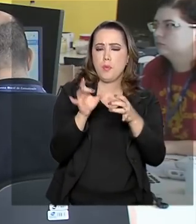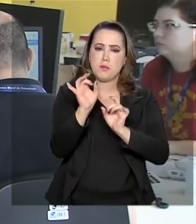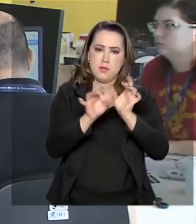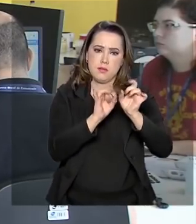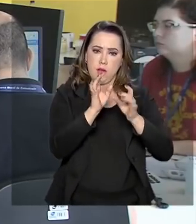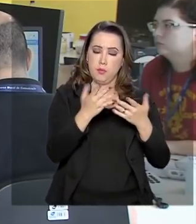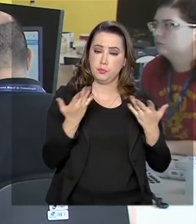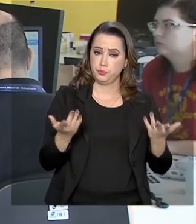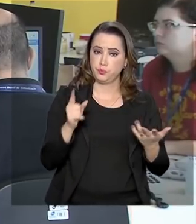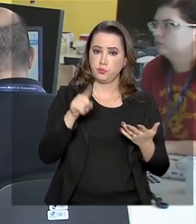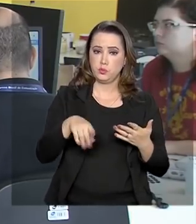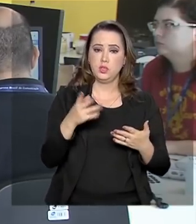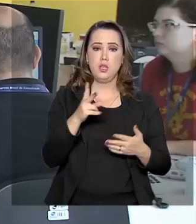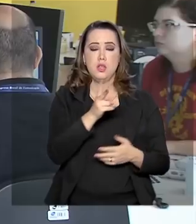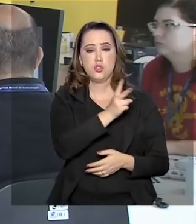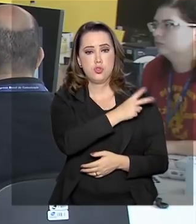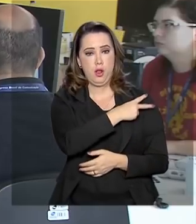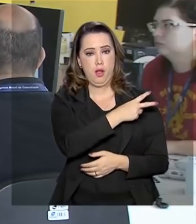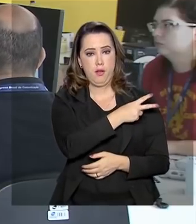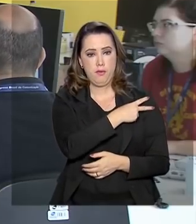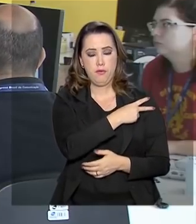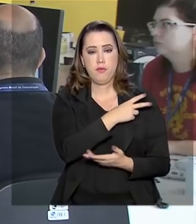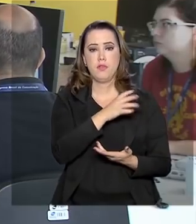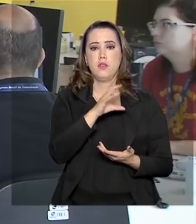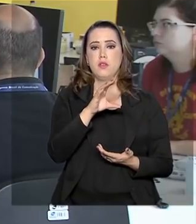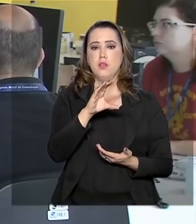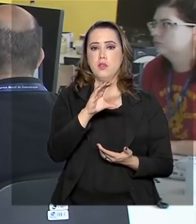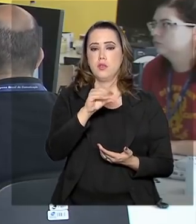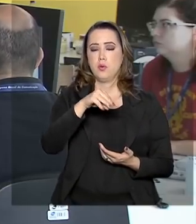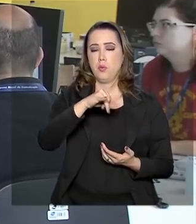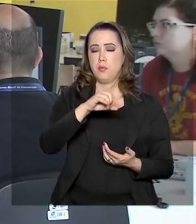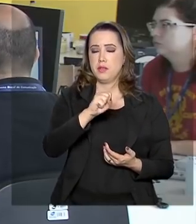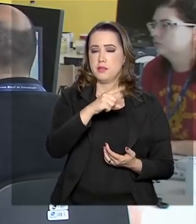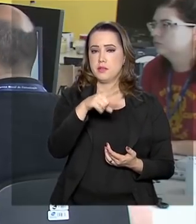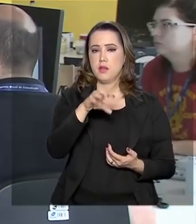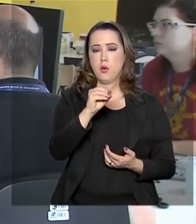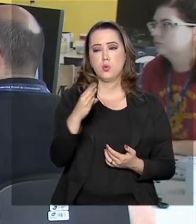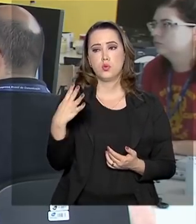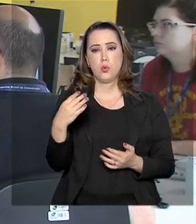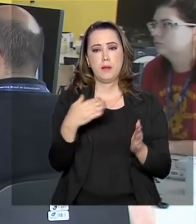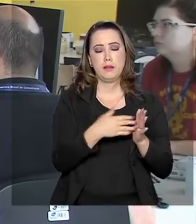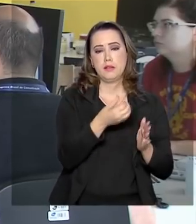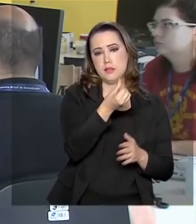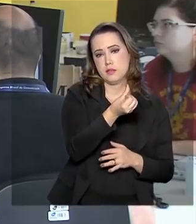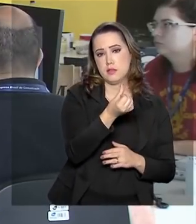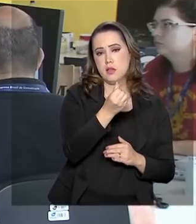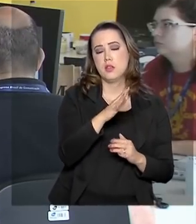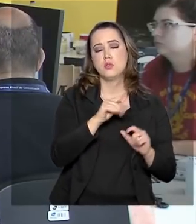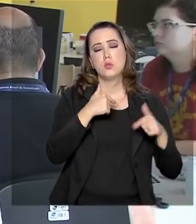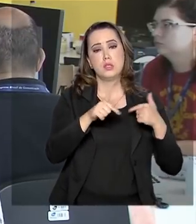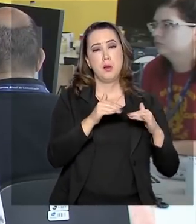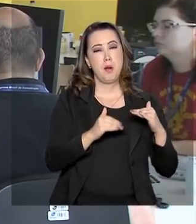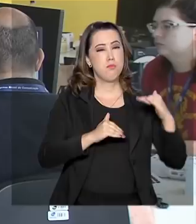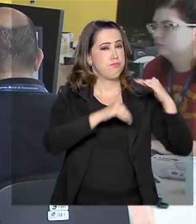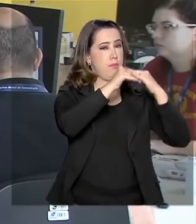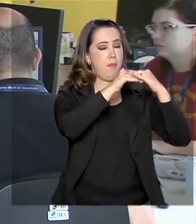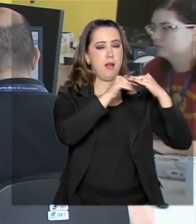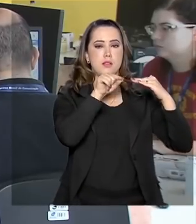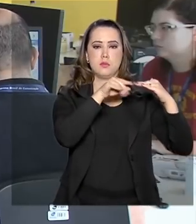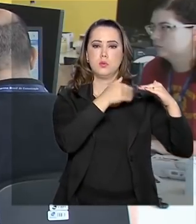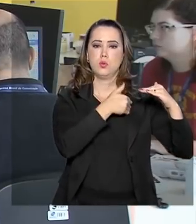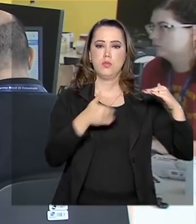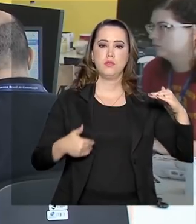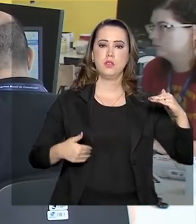público. São chefias com funções comissionadas de nº 4 a 6 e funcionários do alto escalão do governo, além dos